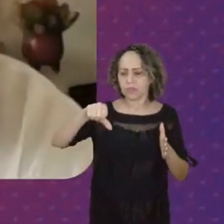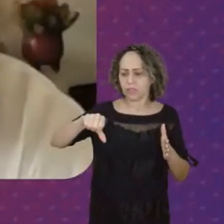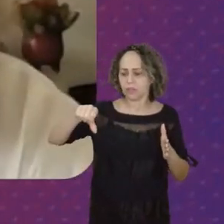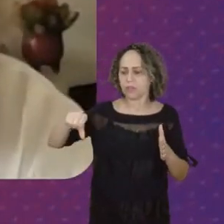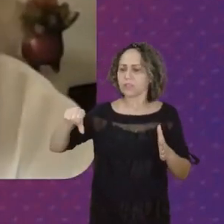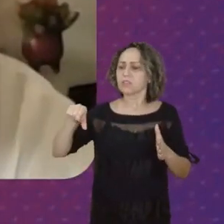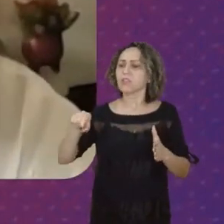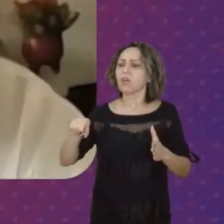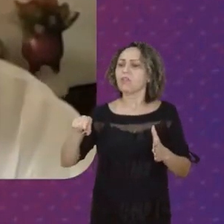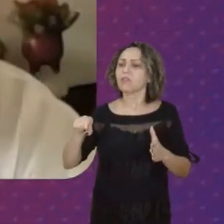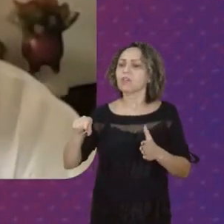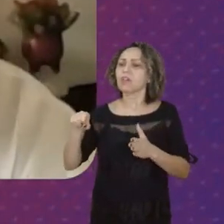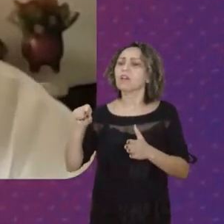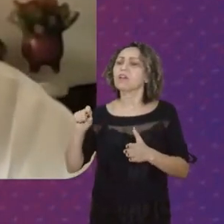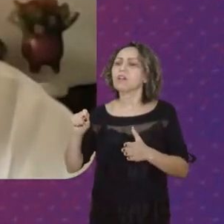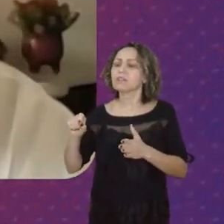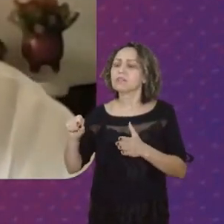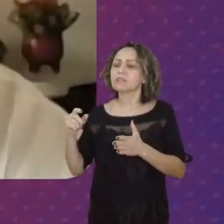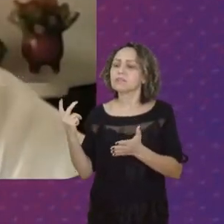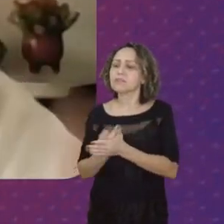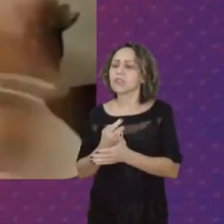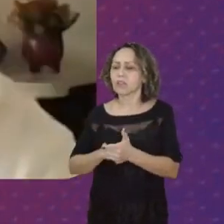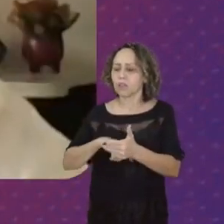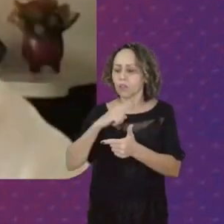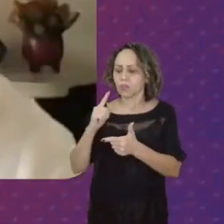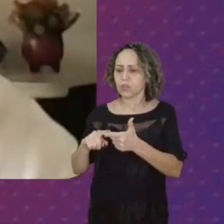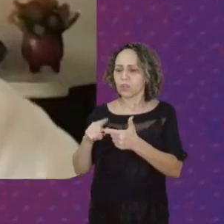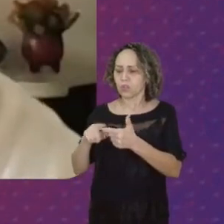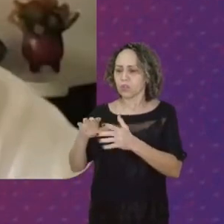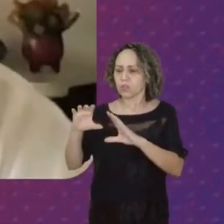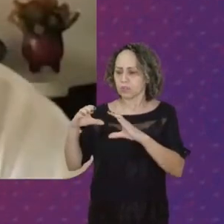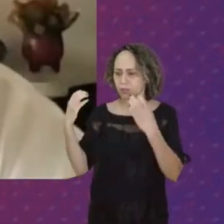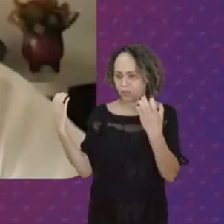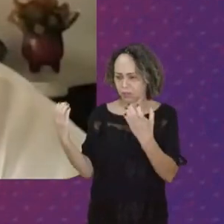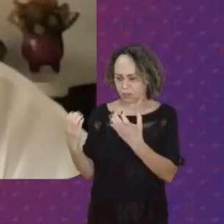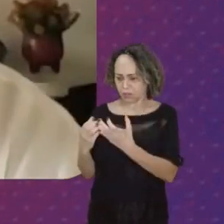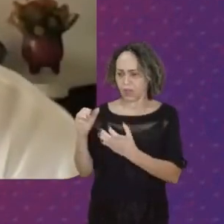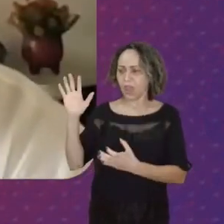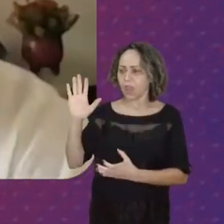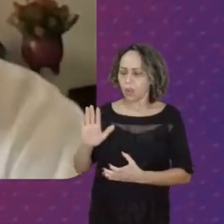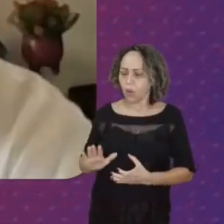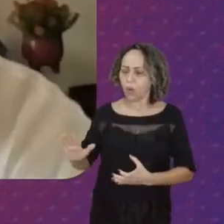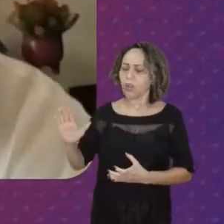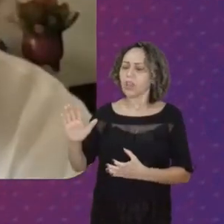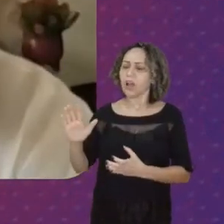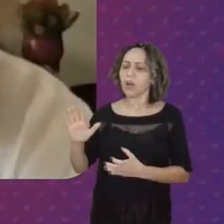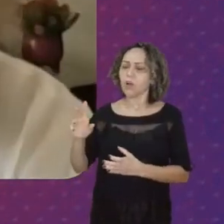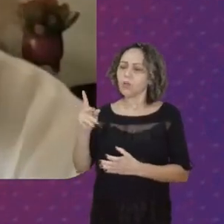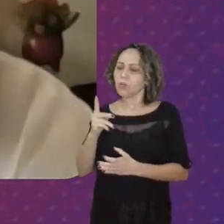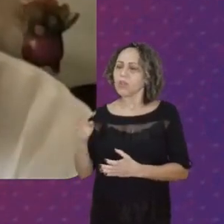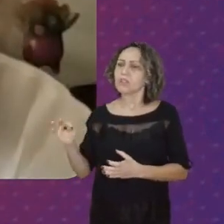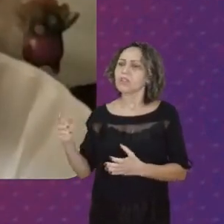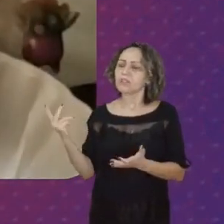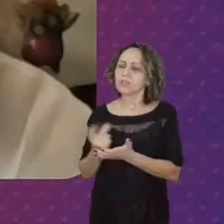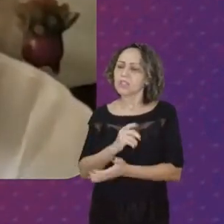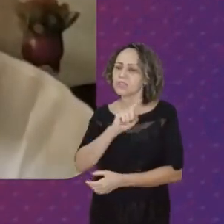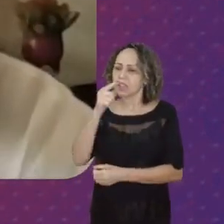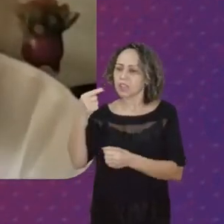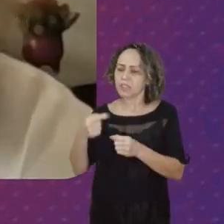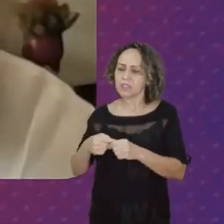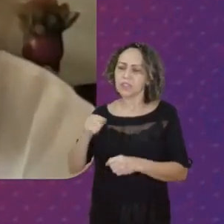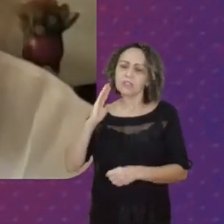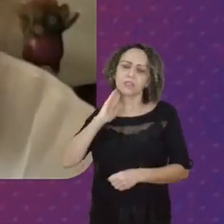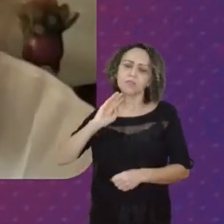1999, no segundo Congresso Nacional do PT, que acontece em Belo Horizonte, a gente tem